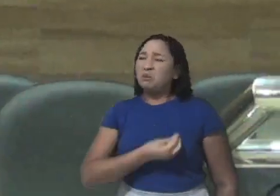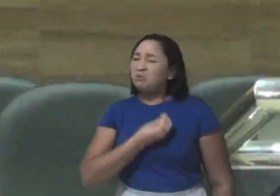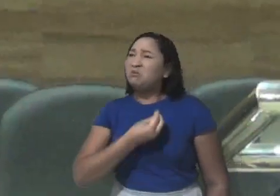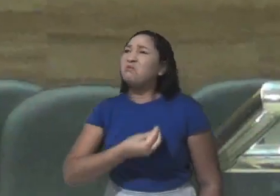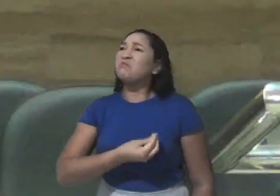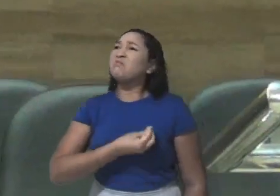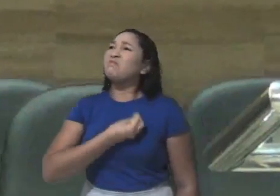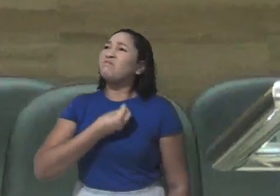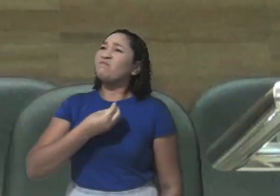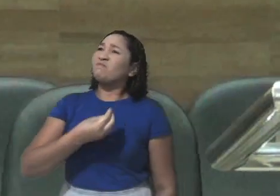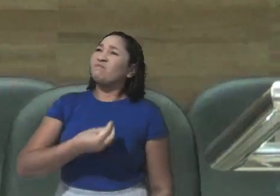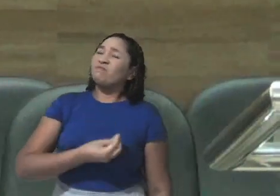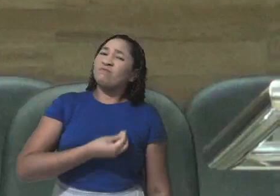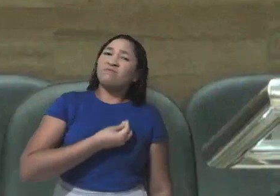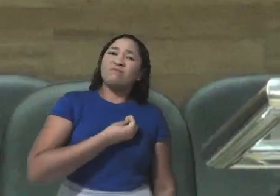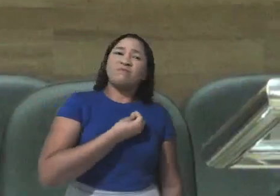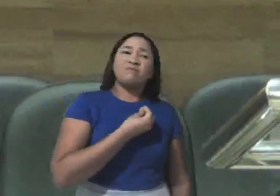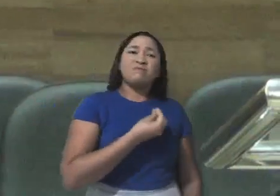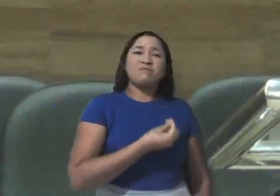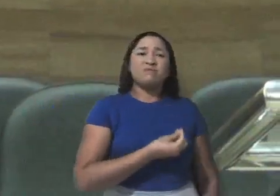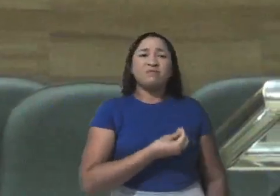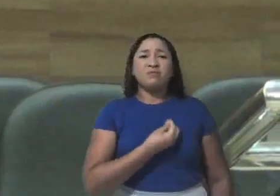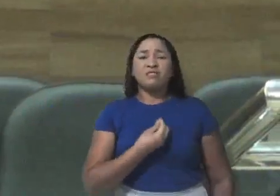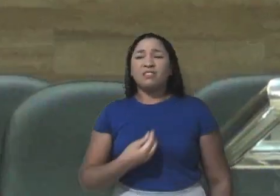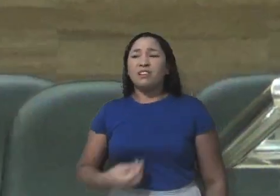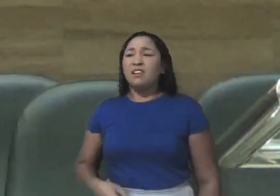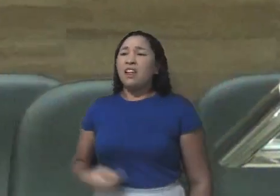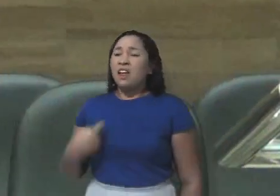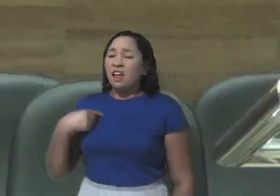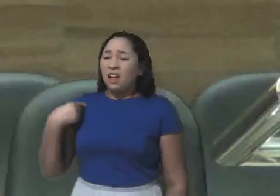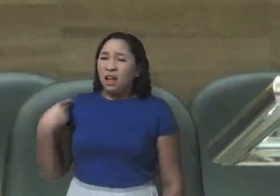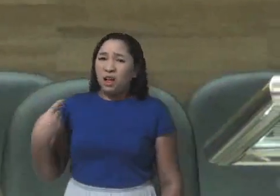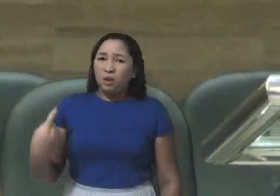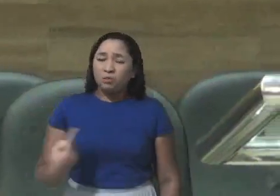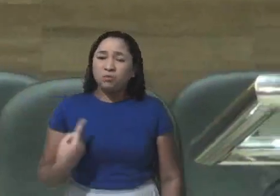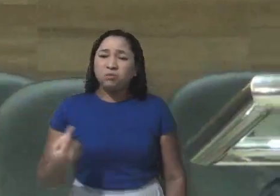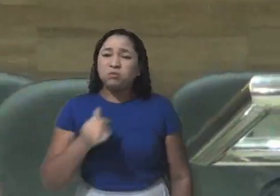vêm e querem me fazer,